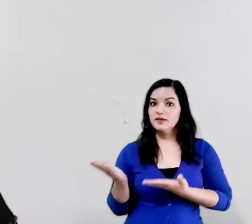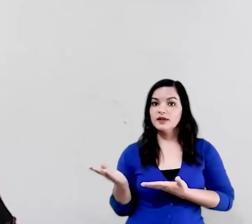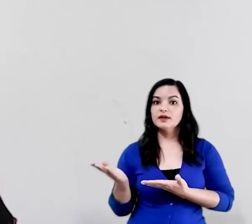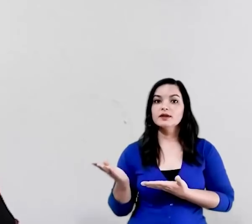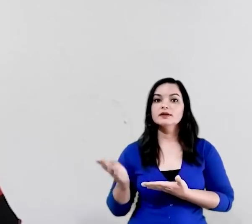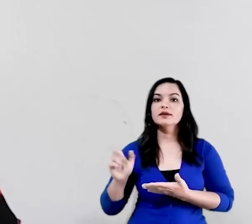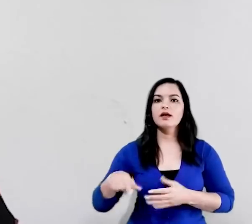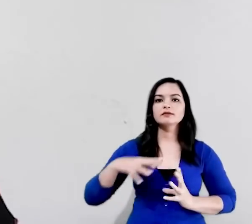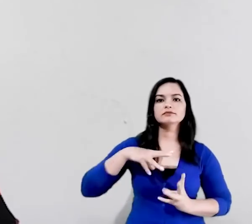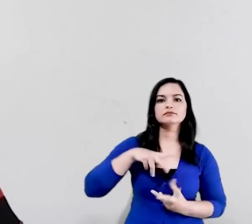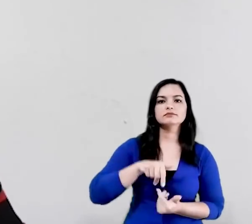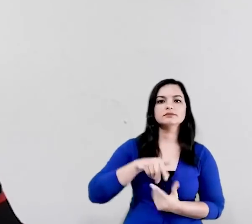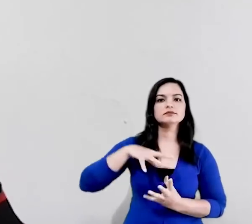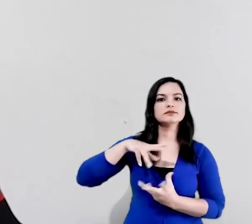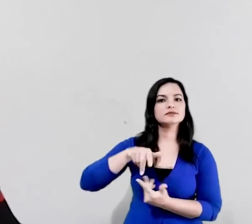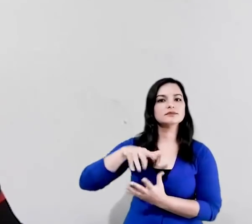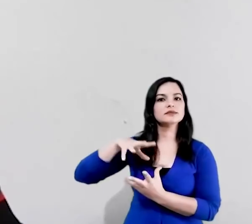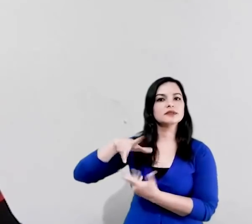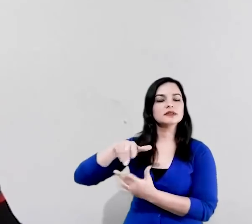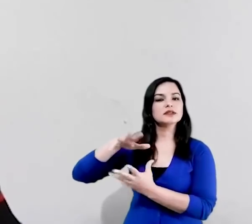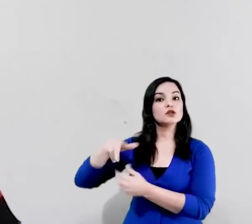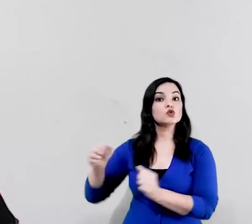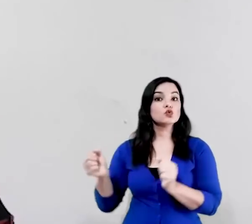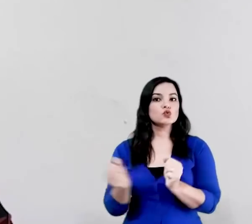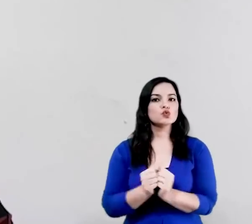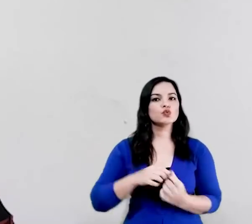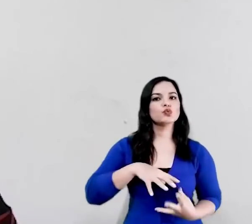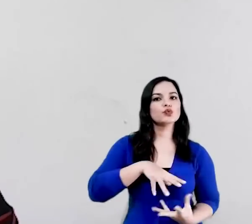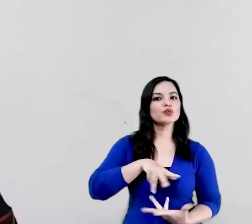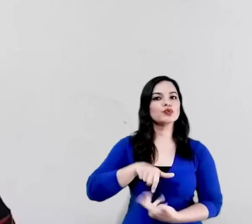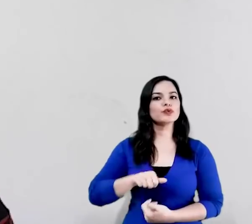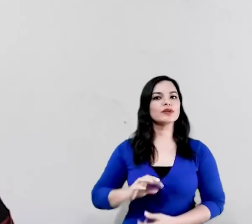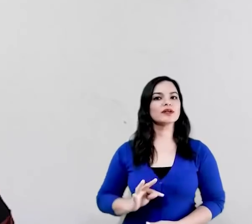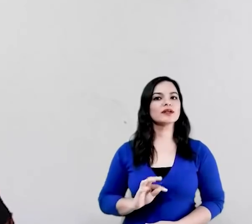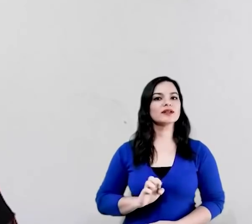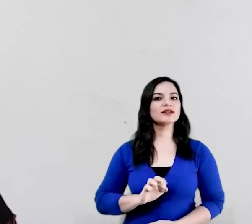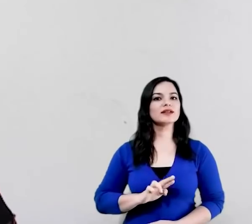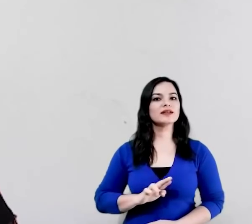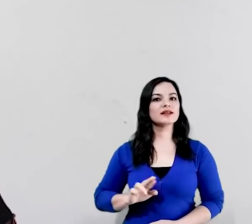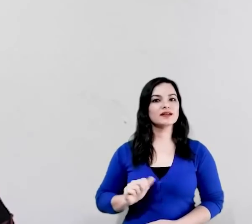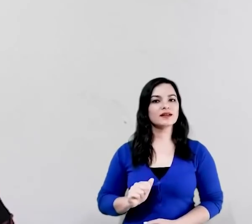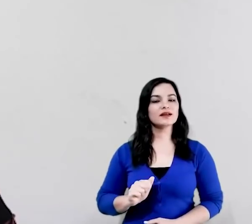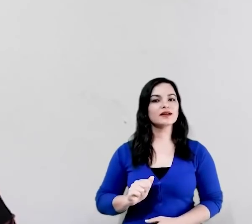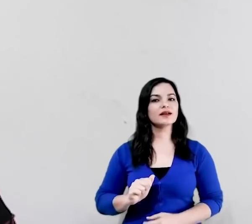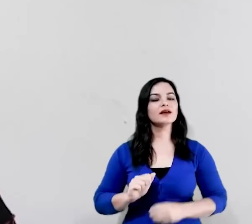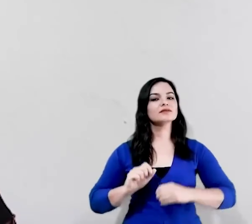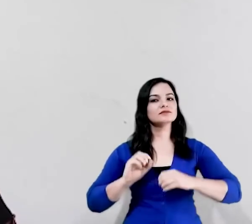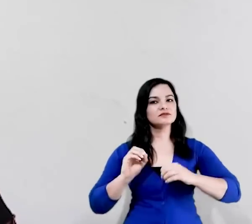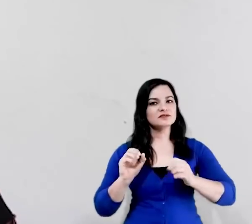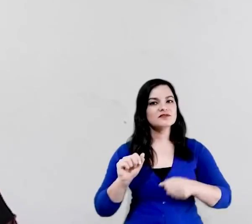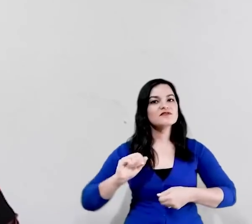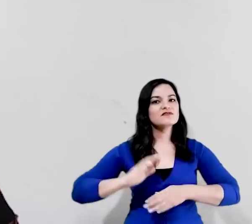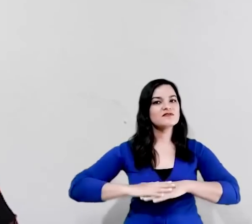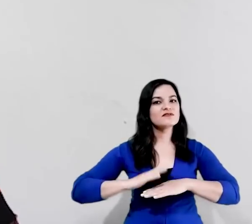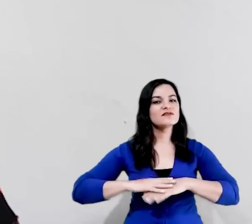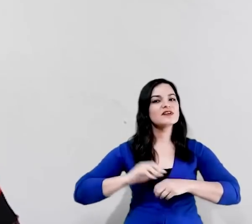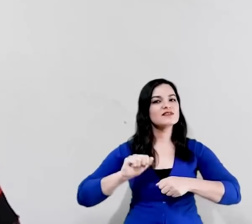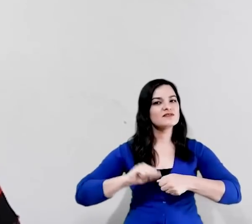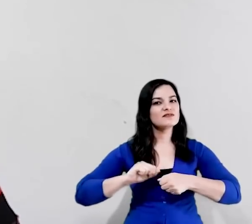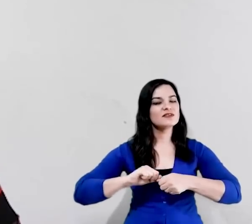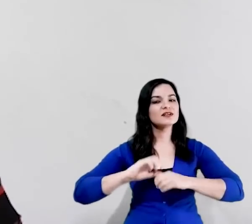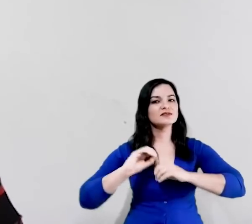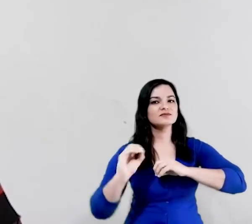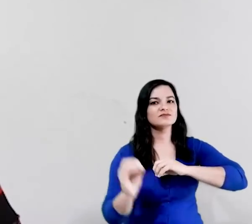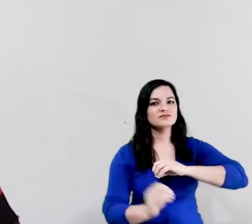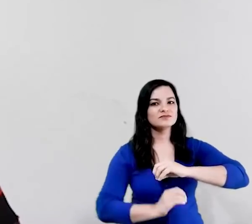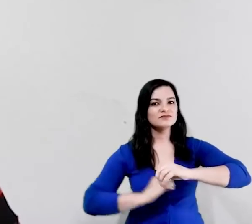Esses são os planetas que, juntamente com a Terra, formam o Sistema Solar. Estão vendo